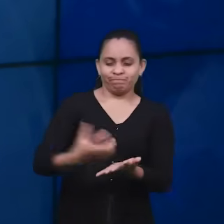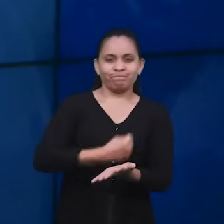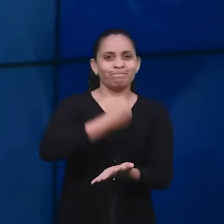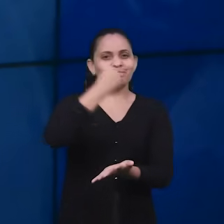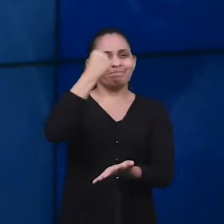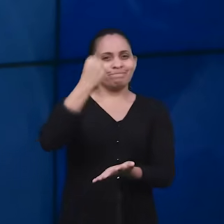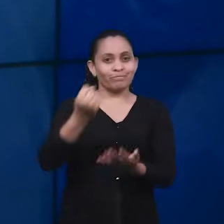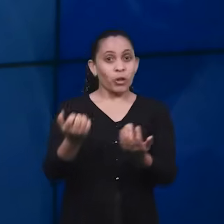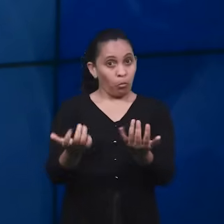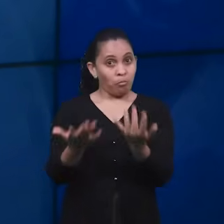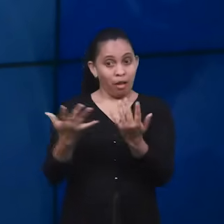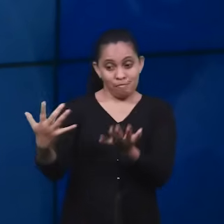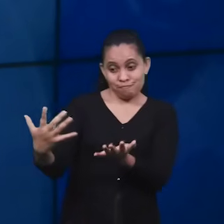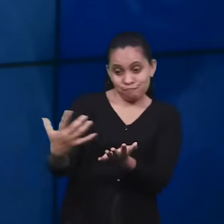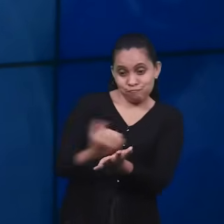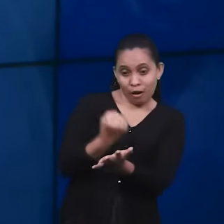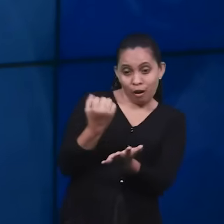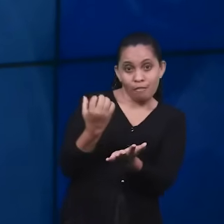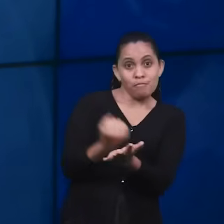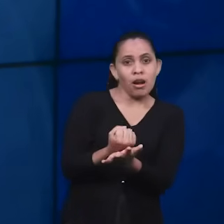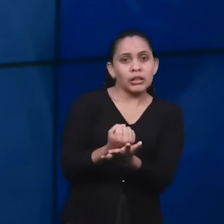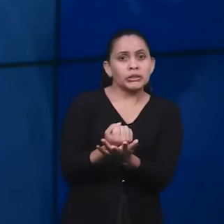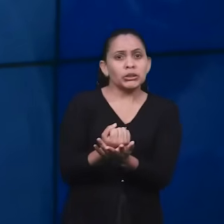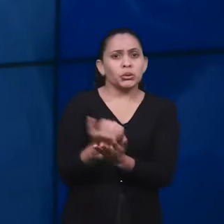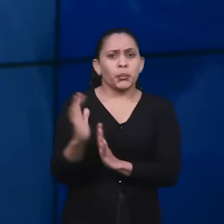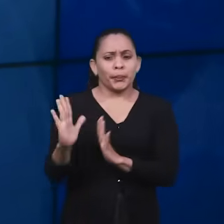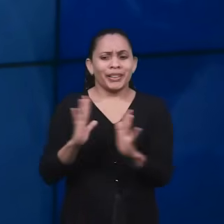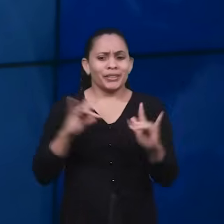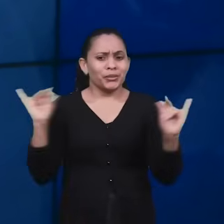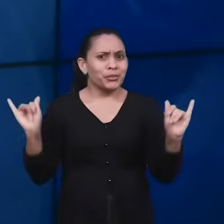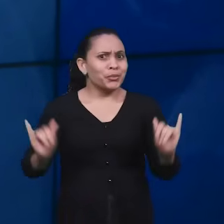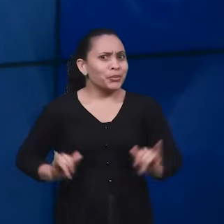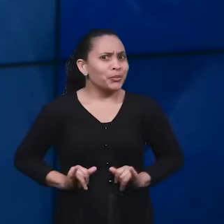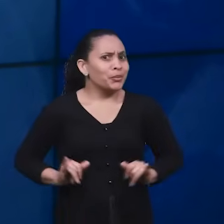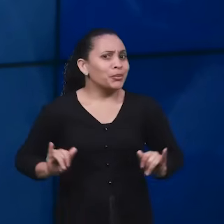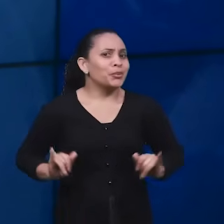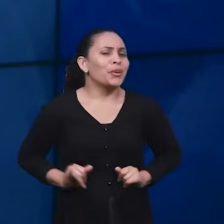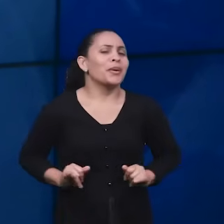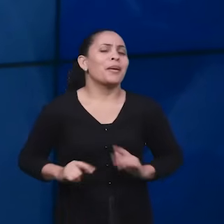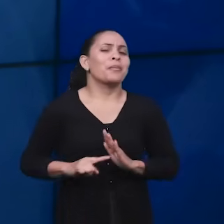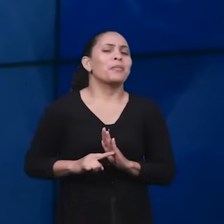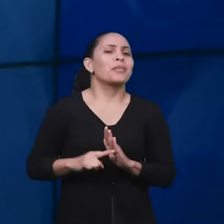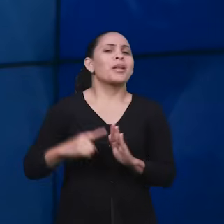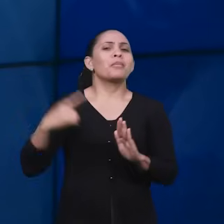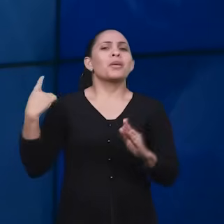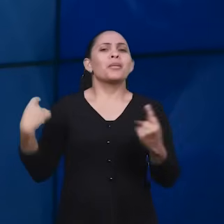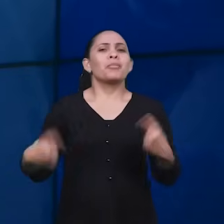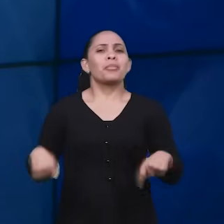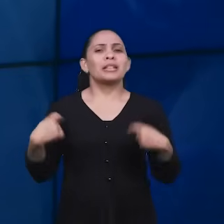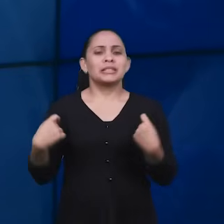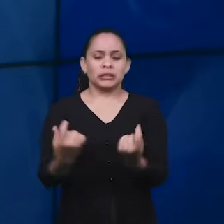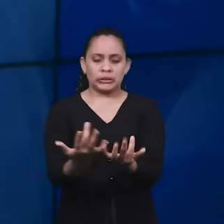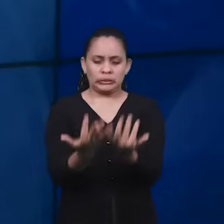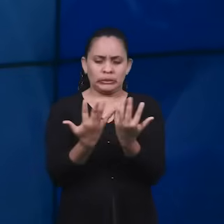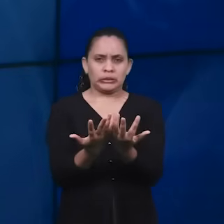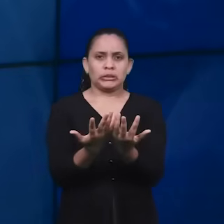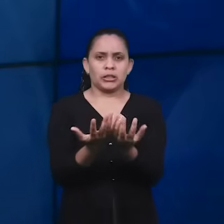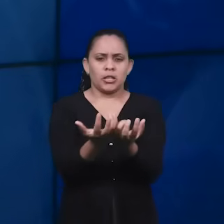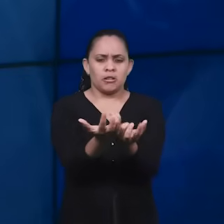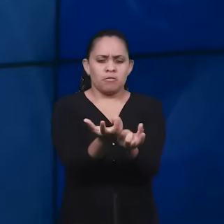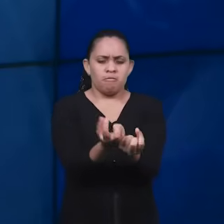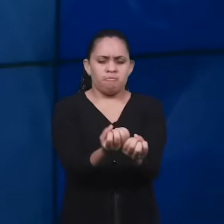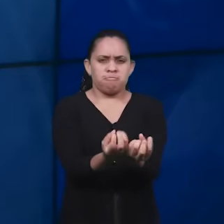colhido. E vai passar por uma etapa de sofrimento, porque primeiro o trigo é